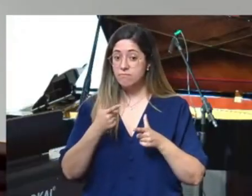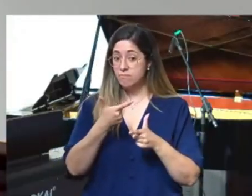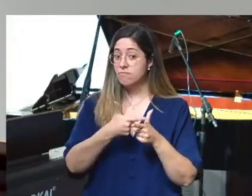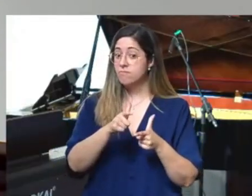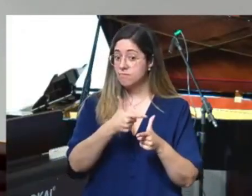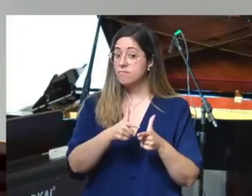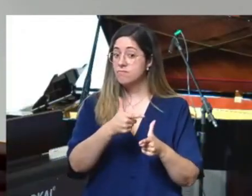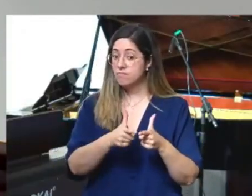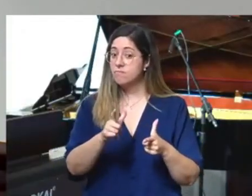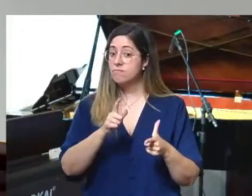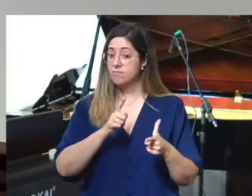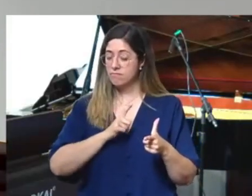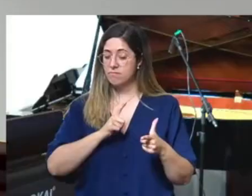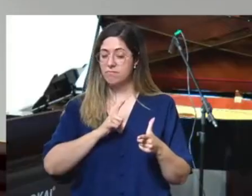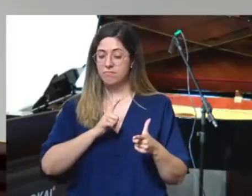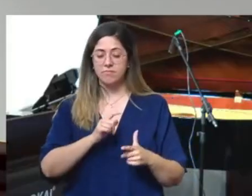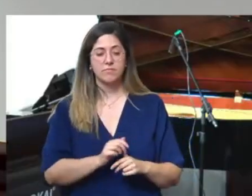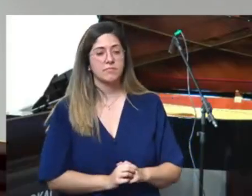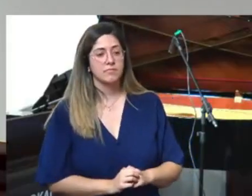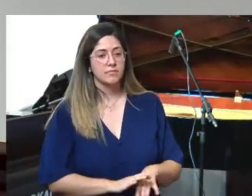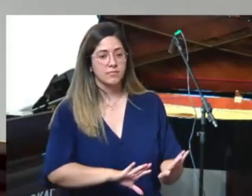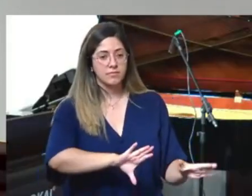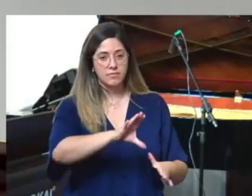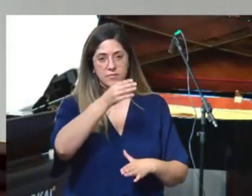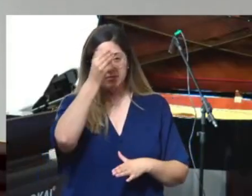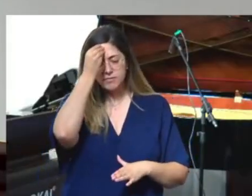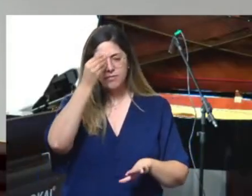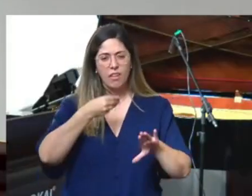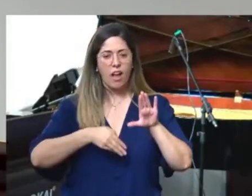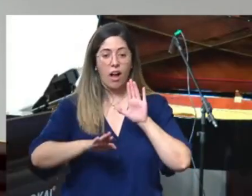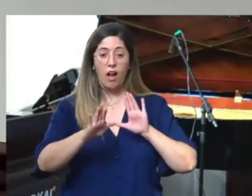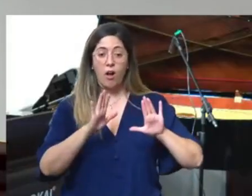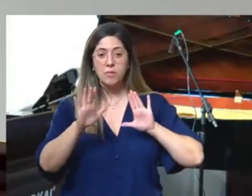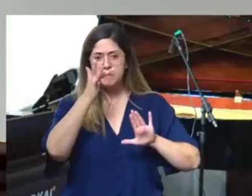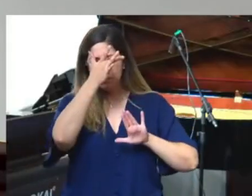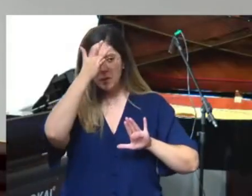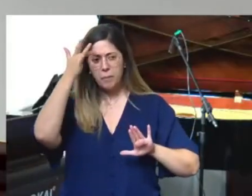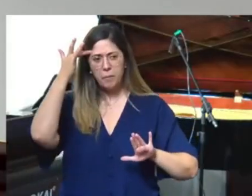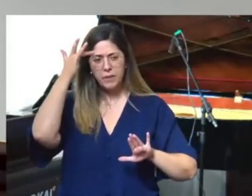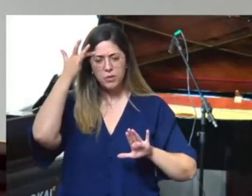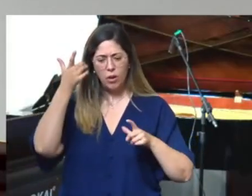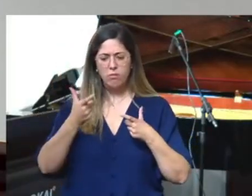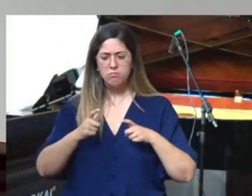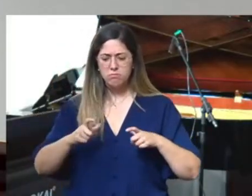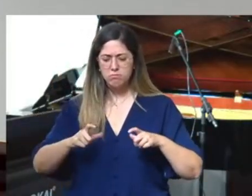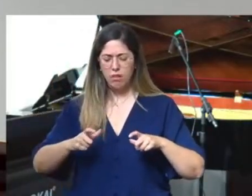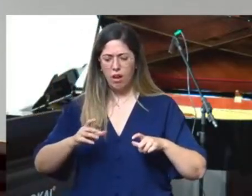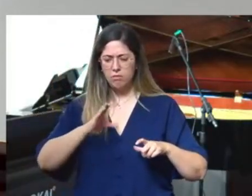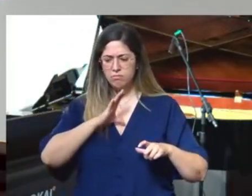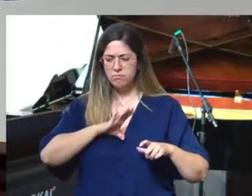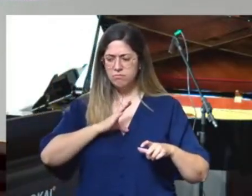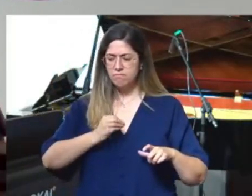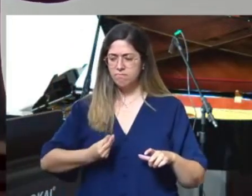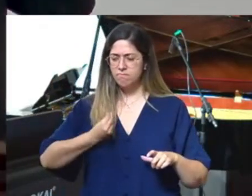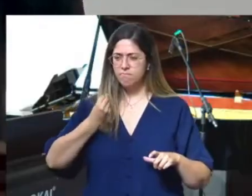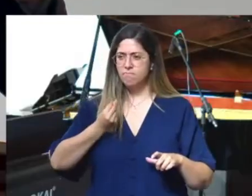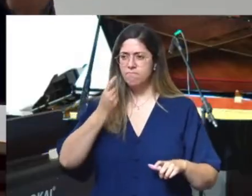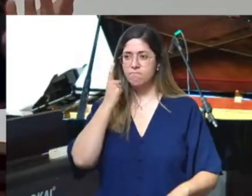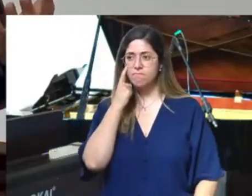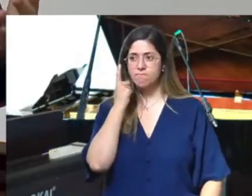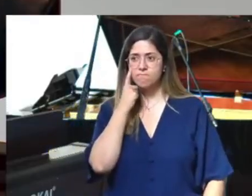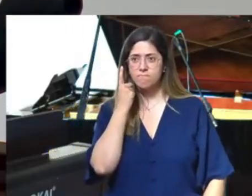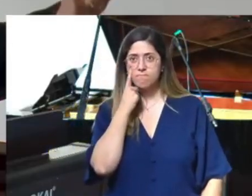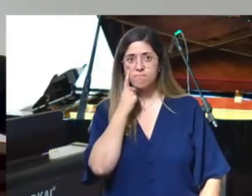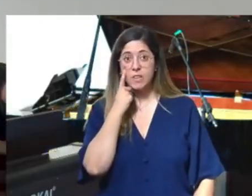problema era que alguns mestres, com uma boa lábia, ou com o poder de